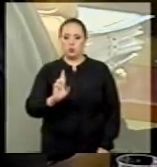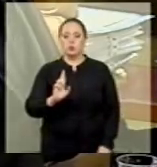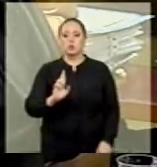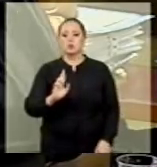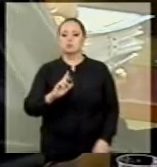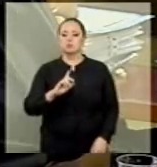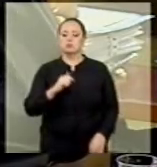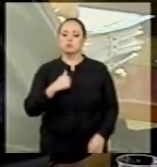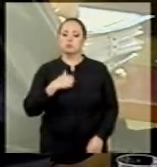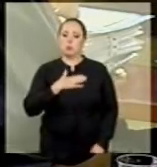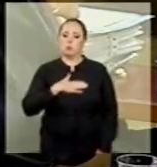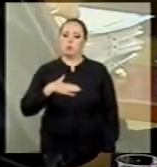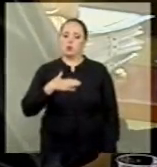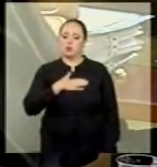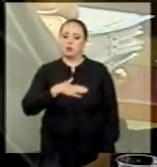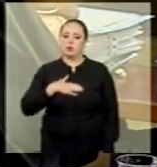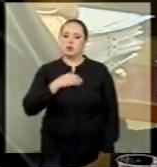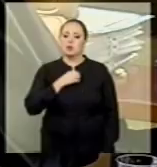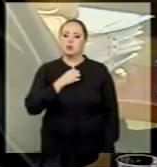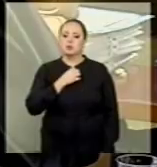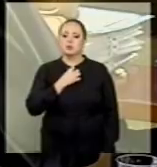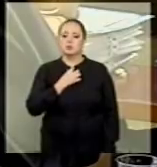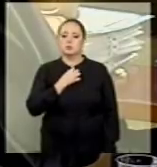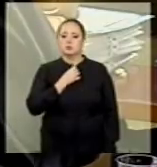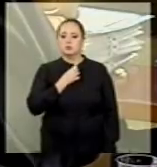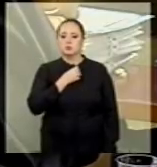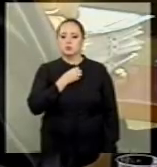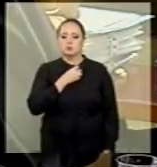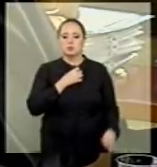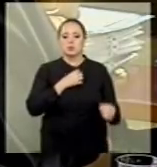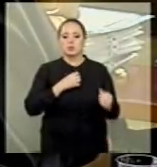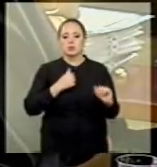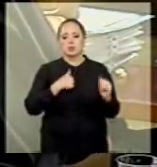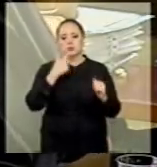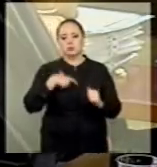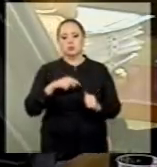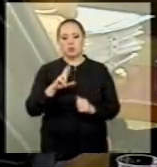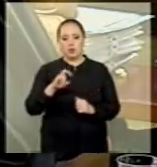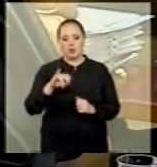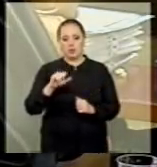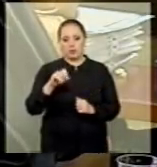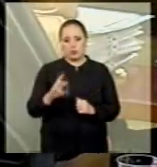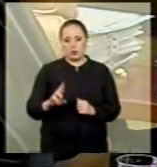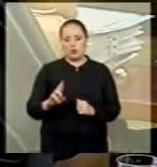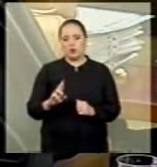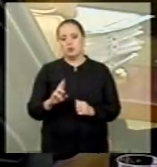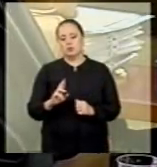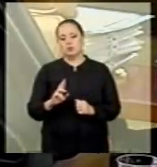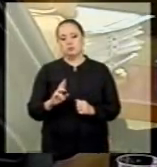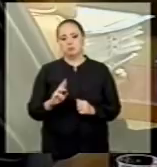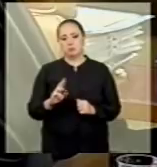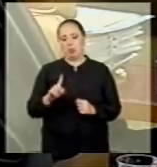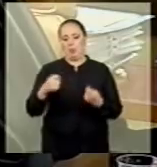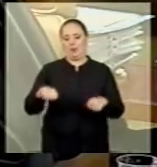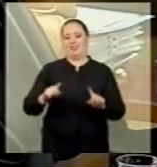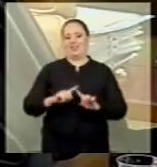Tenho a honra de ser o revisor, se bem que nem seria necessário, tamanha competência,